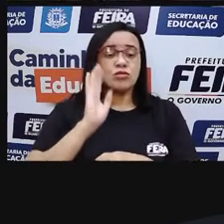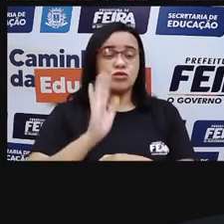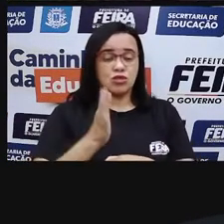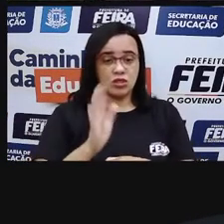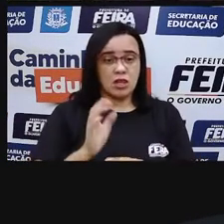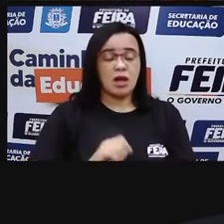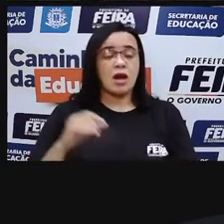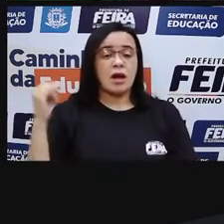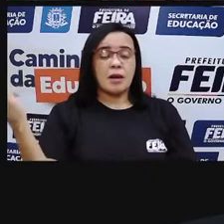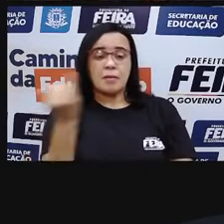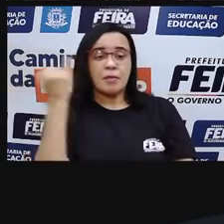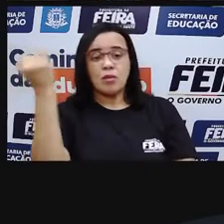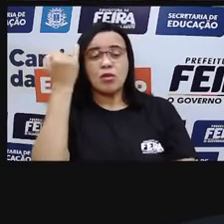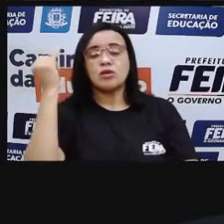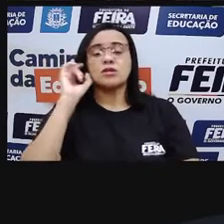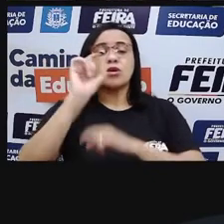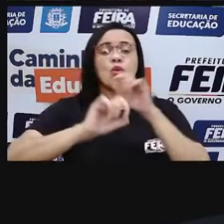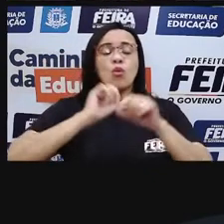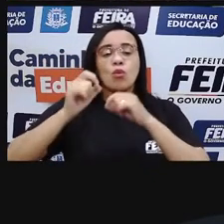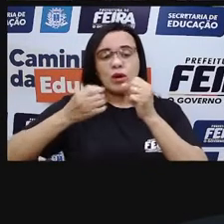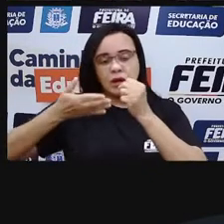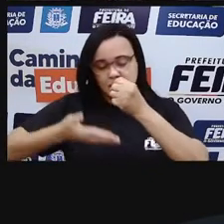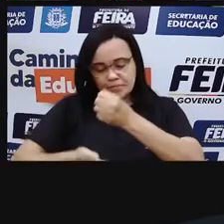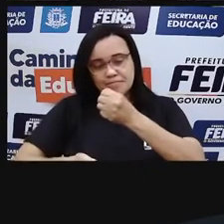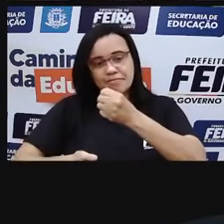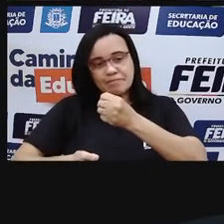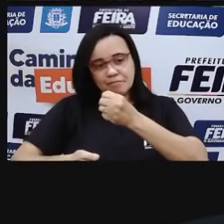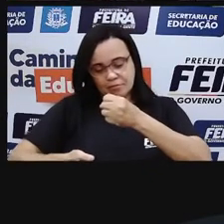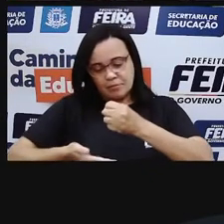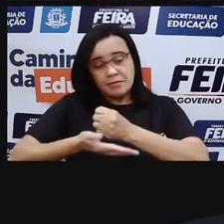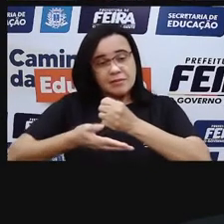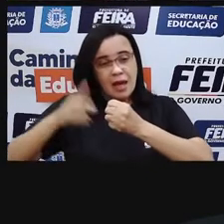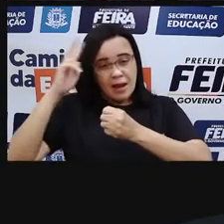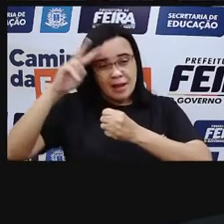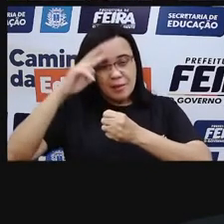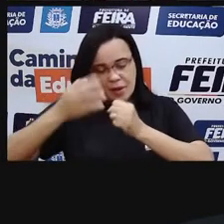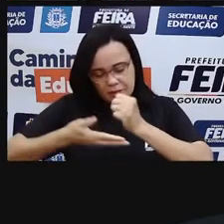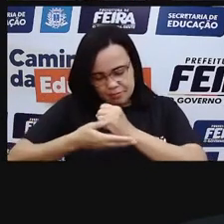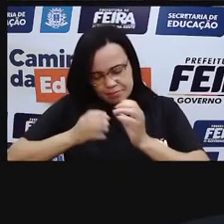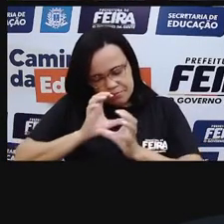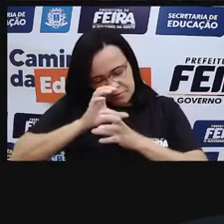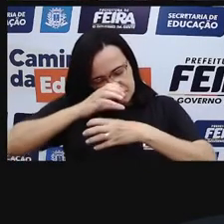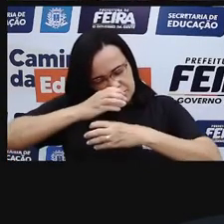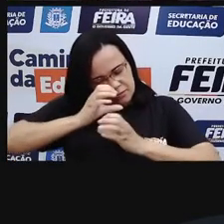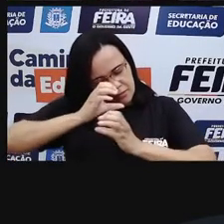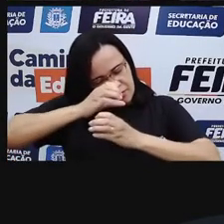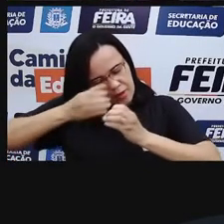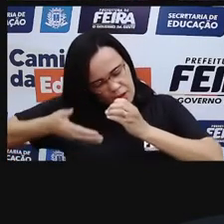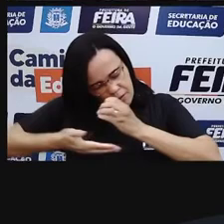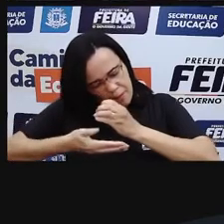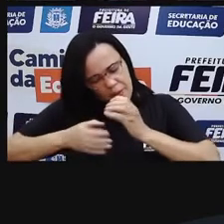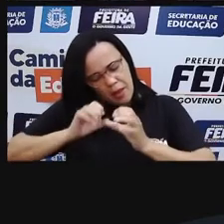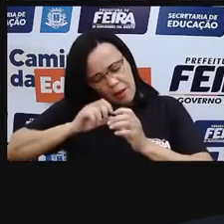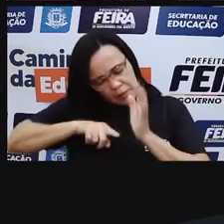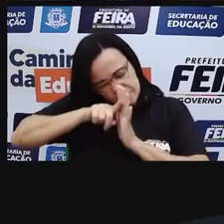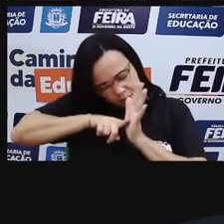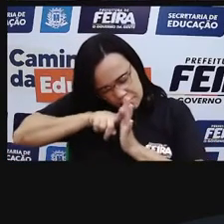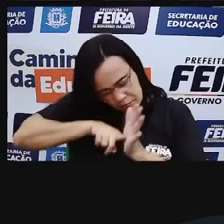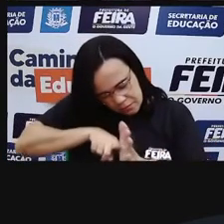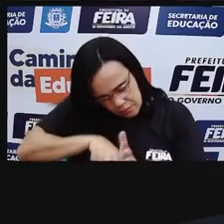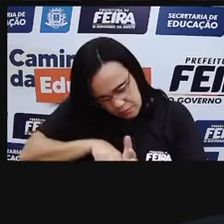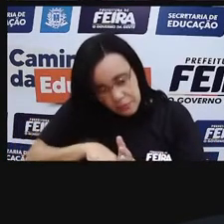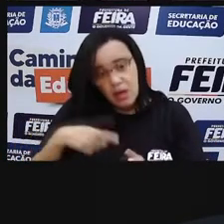do microscópio para a gente observar esses seres tão minúsculos, tão pequenos, né, como fungos, bactérias, né,